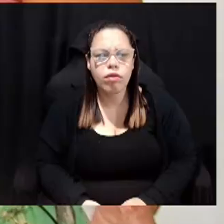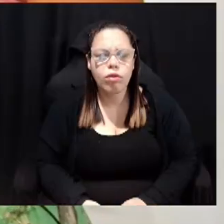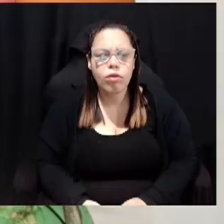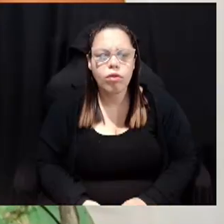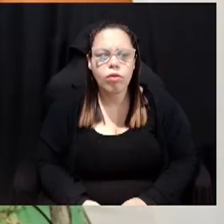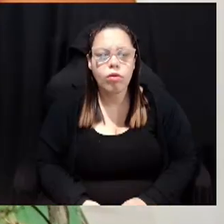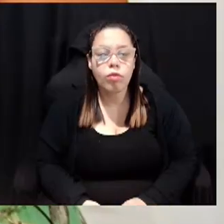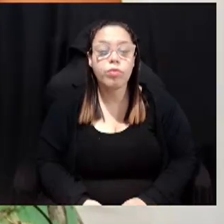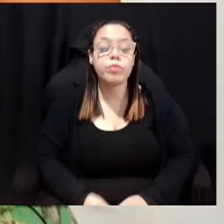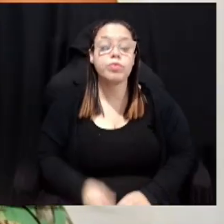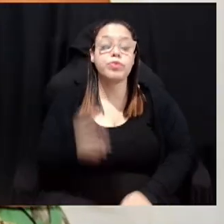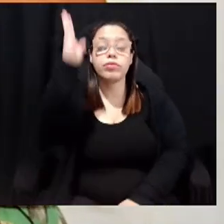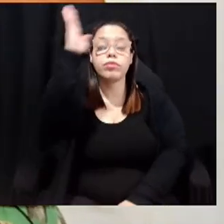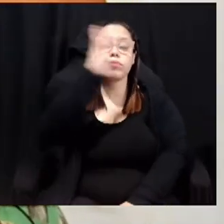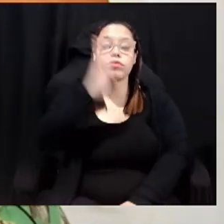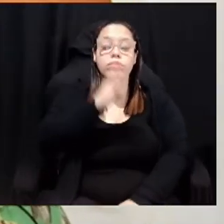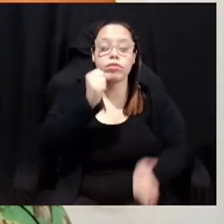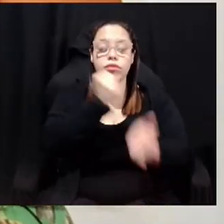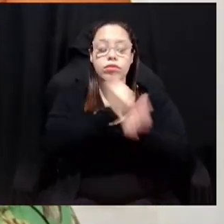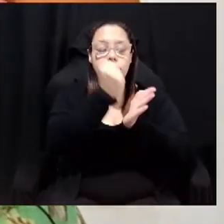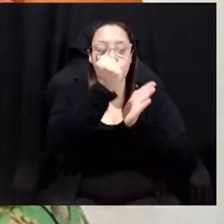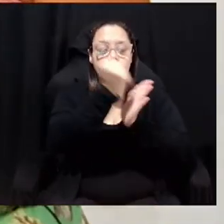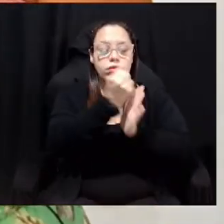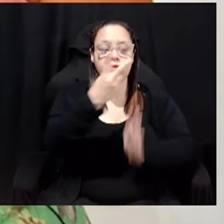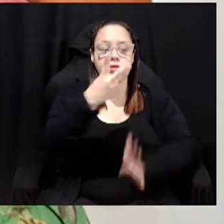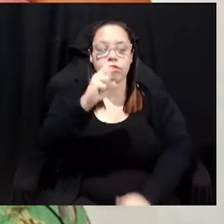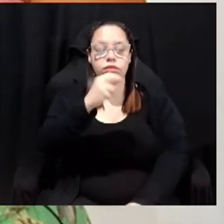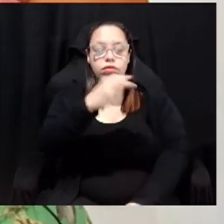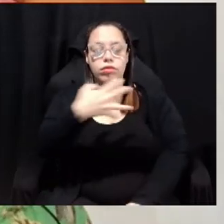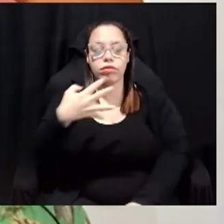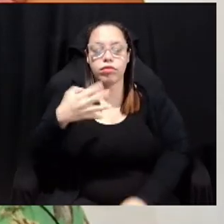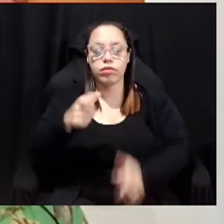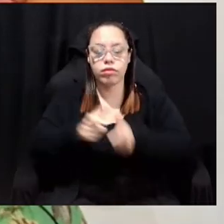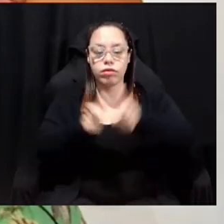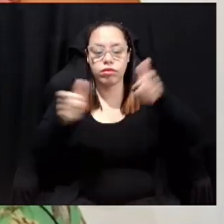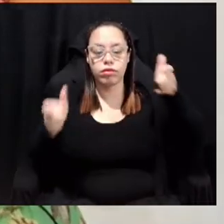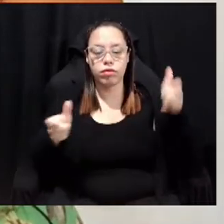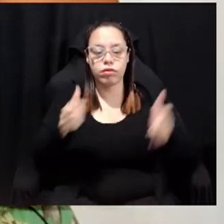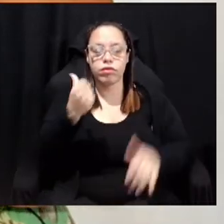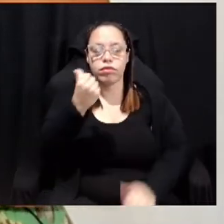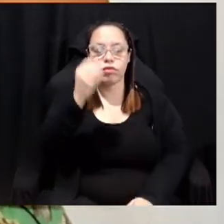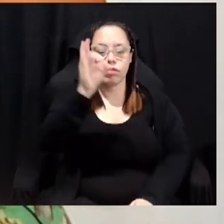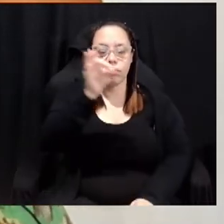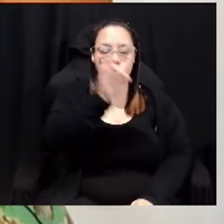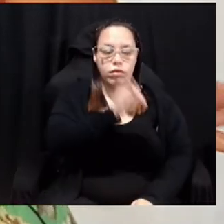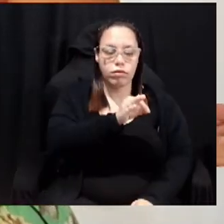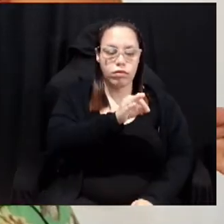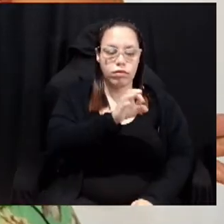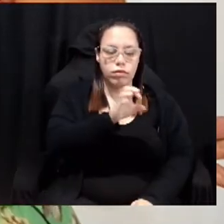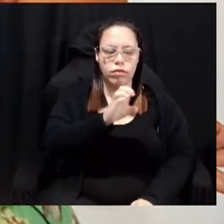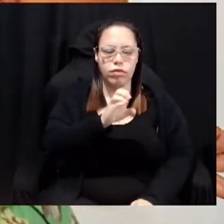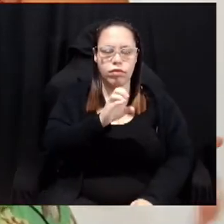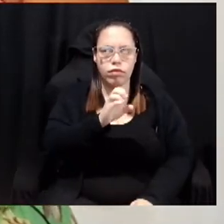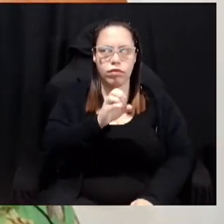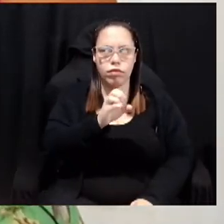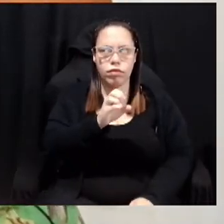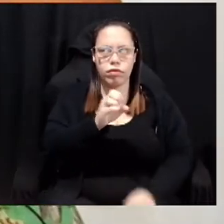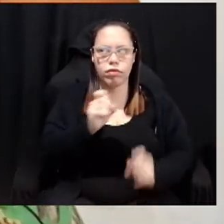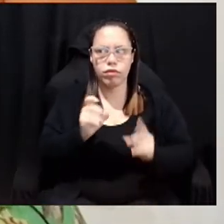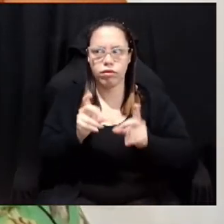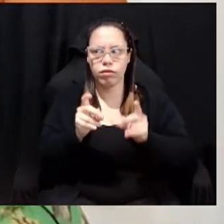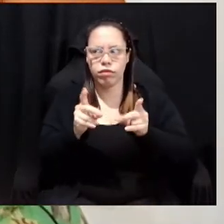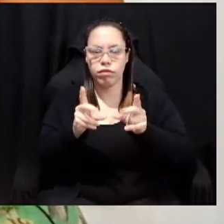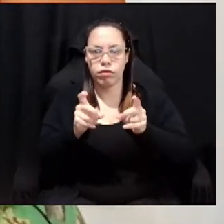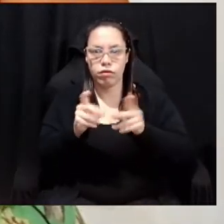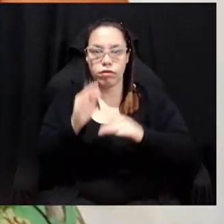O Brasil registrou em 2024 um aumento de 6% no e-commerce, um mercado que emprega mais